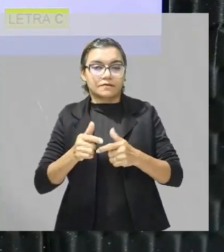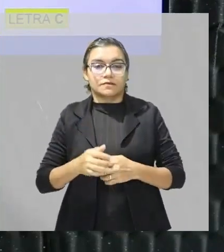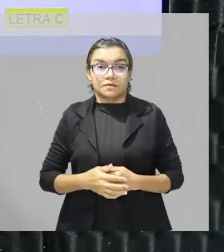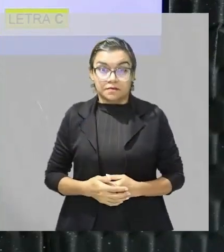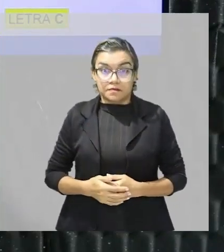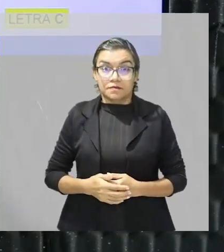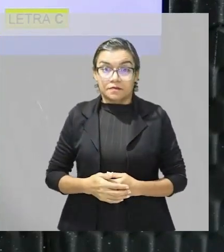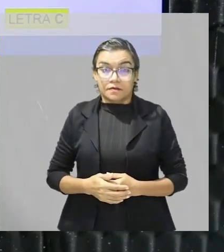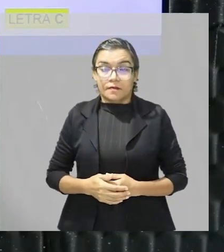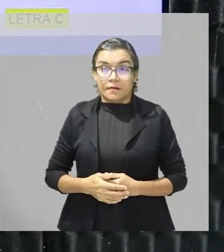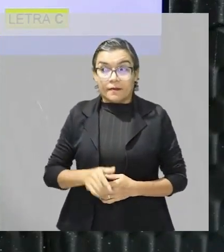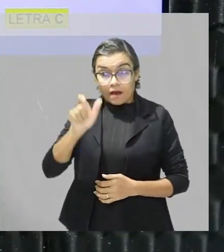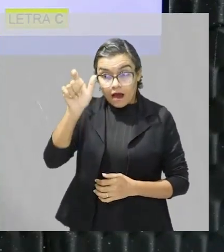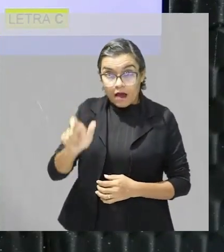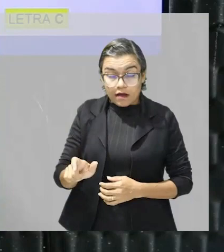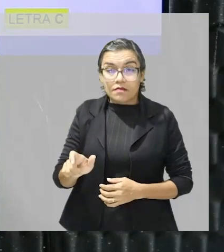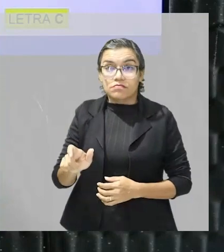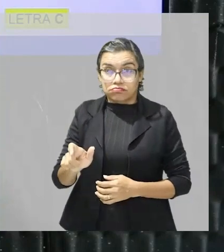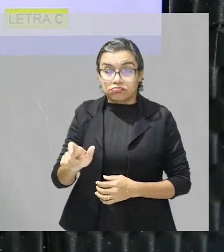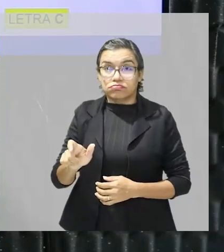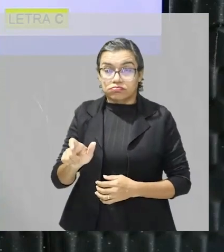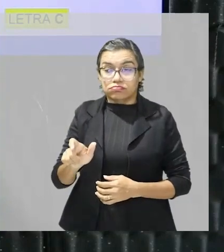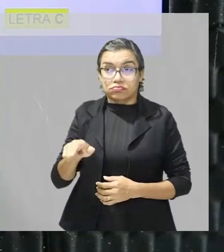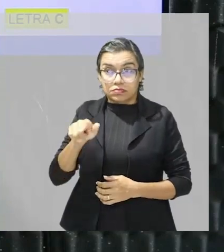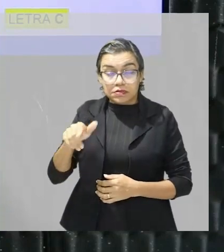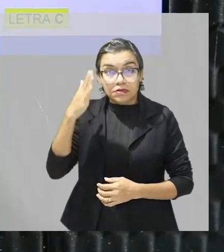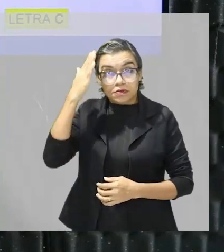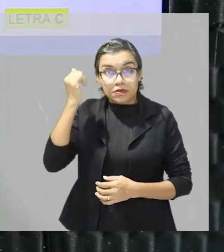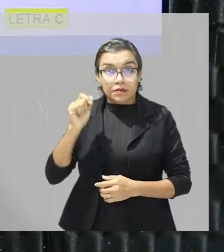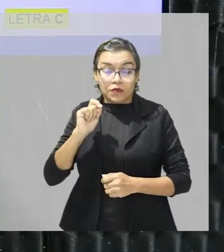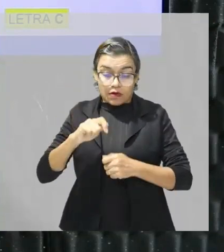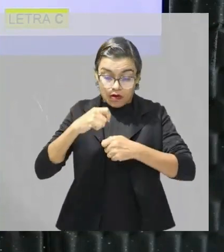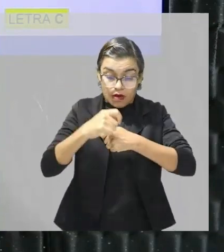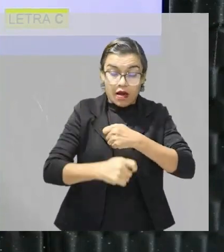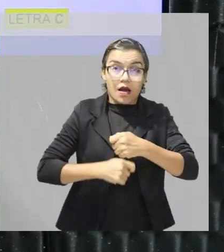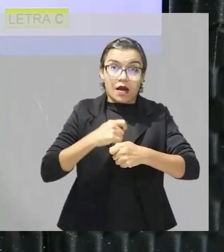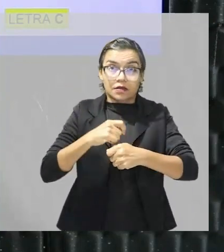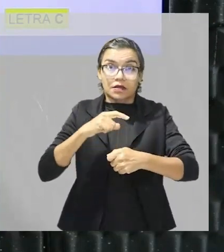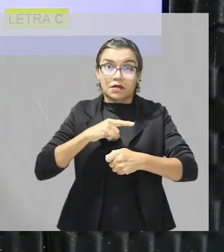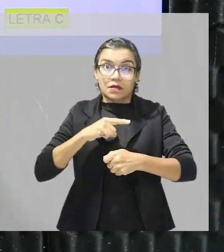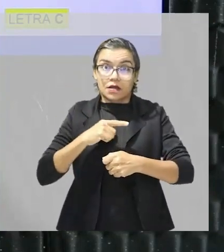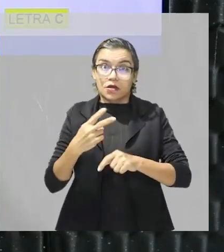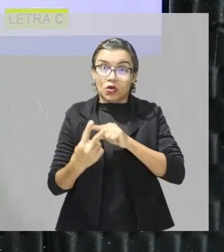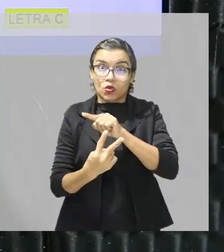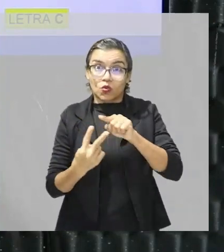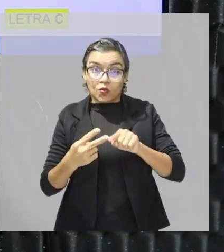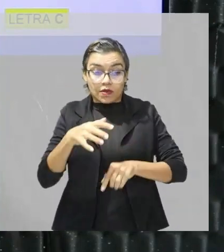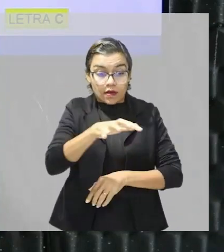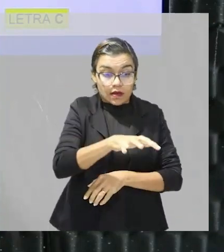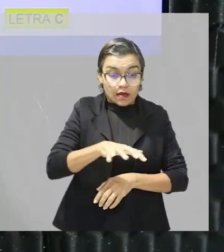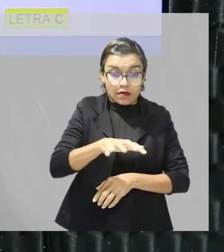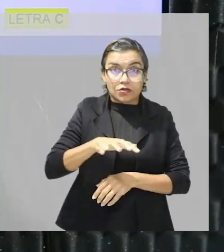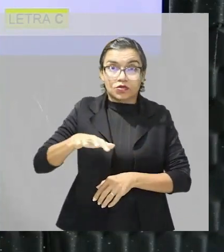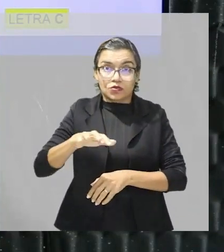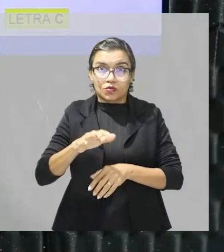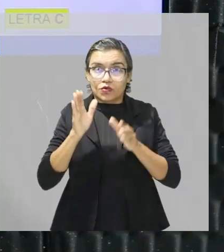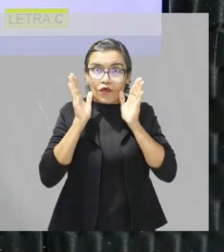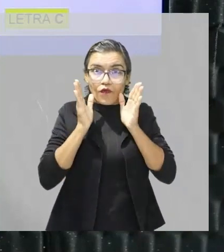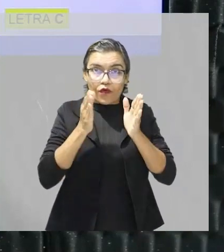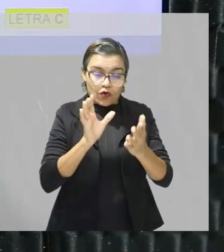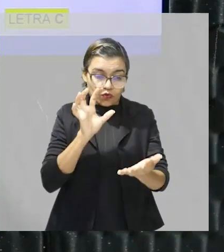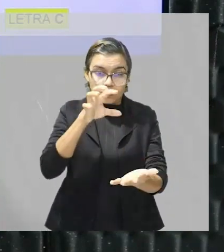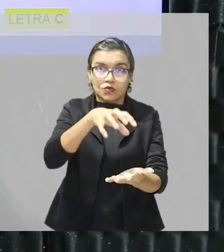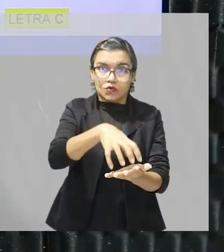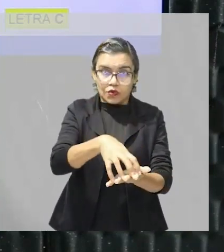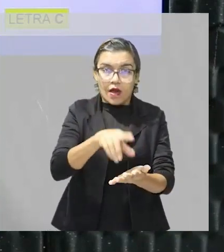Rutherford né ficou evidenciado que o átomo era composto por duas regiões uma central que